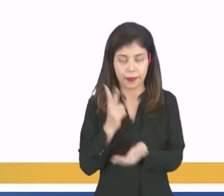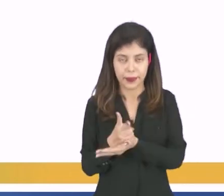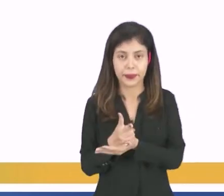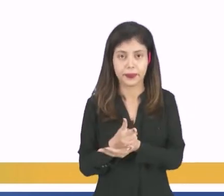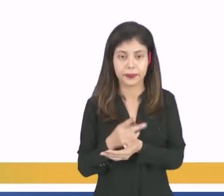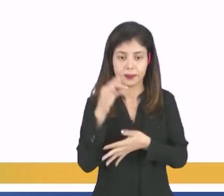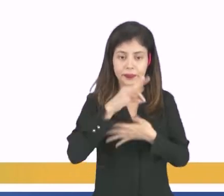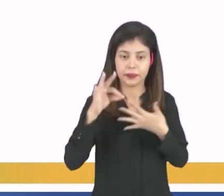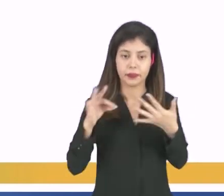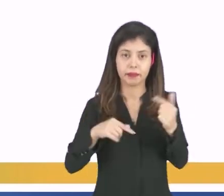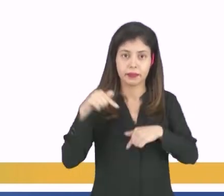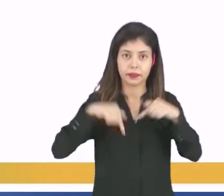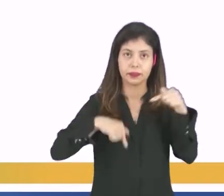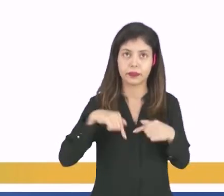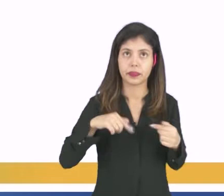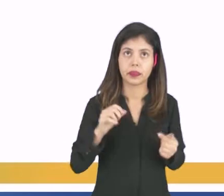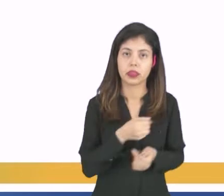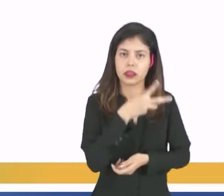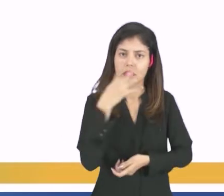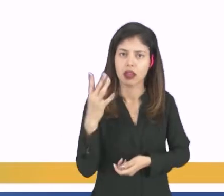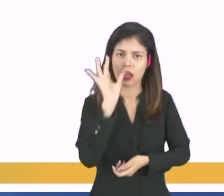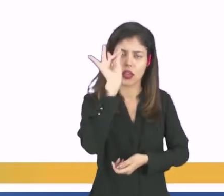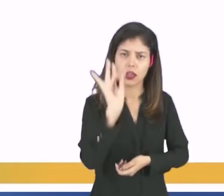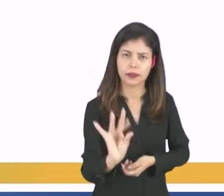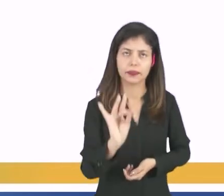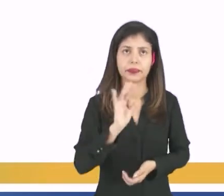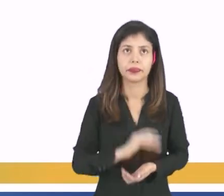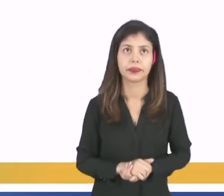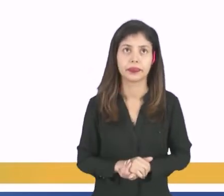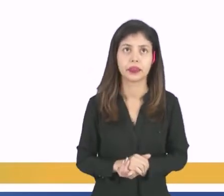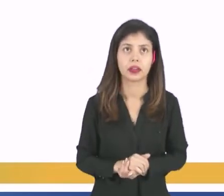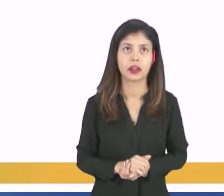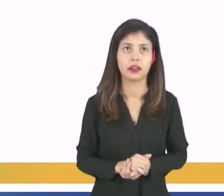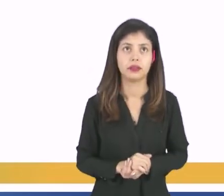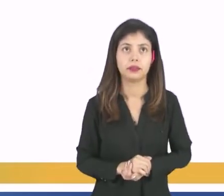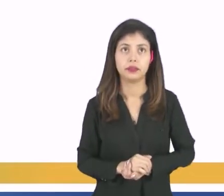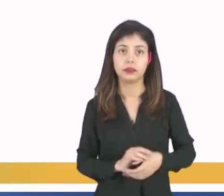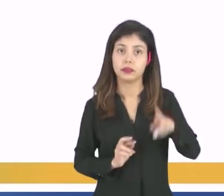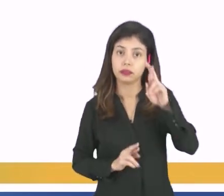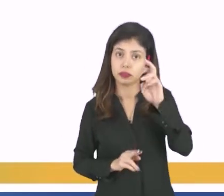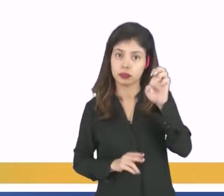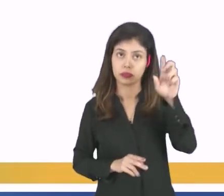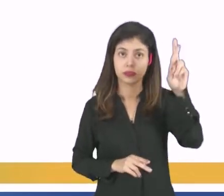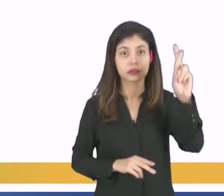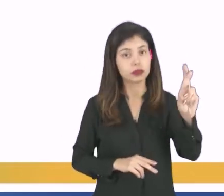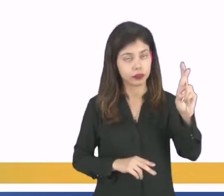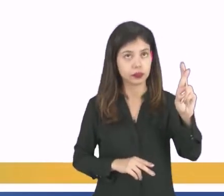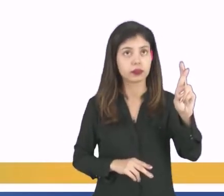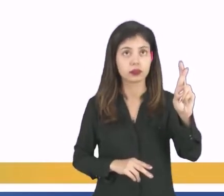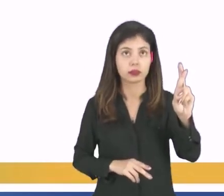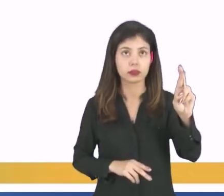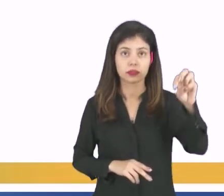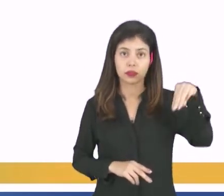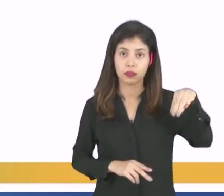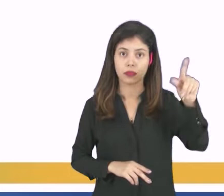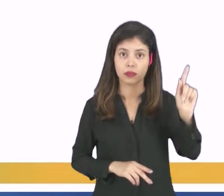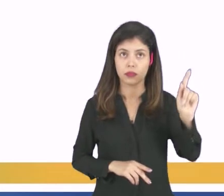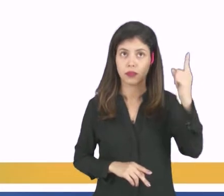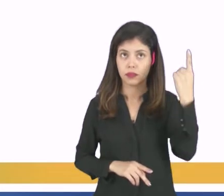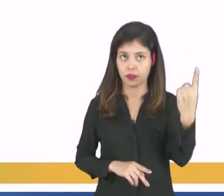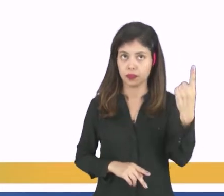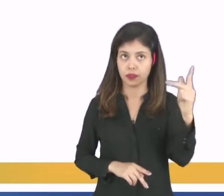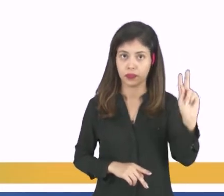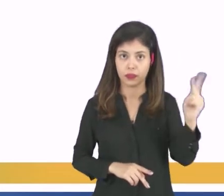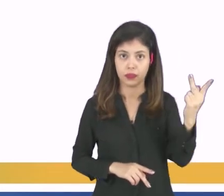elementos químicos. Então, nós vamos contar a quantidade de cada um deles. Lado dos reagentes, Mg só